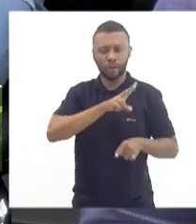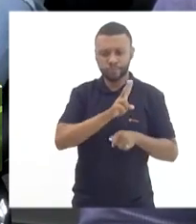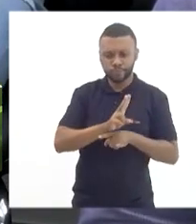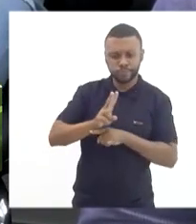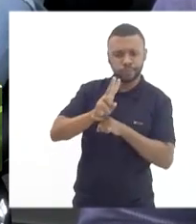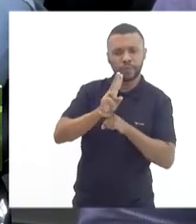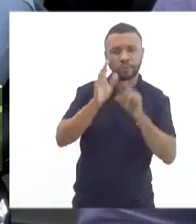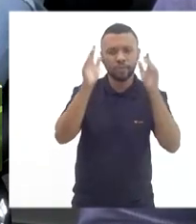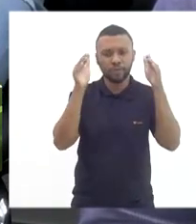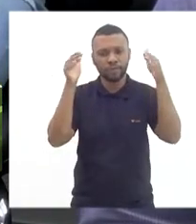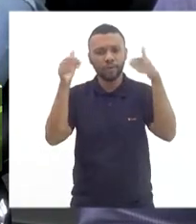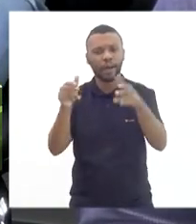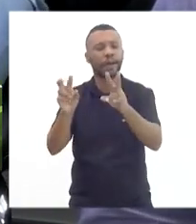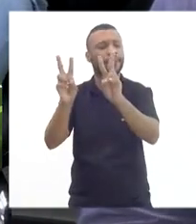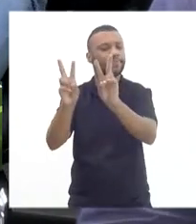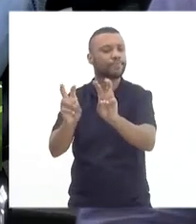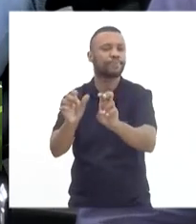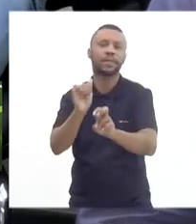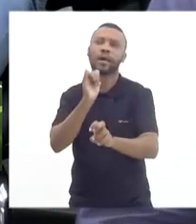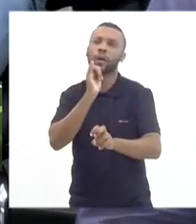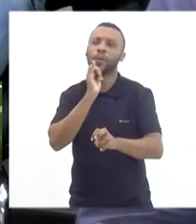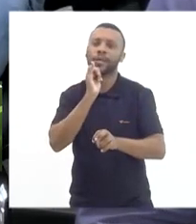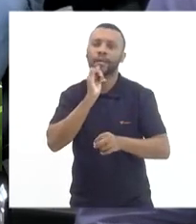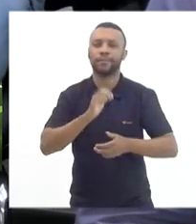questão, vamos dizer assim,